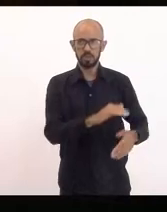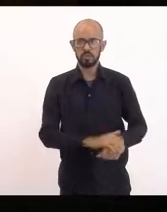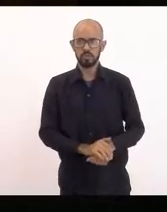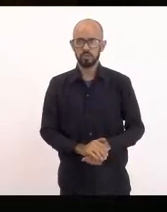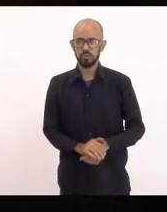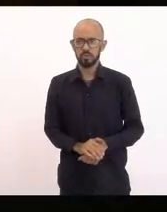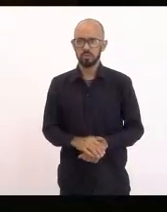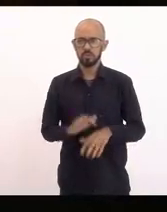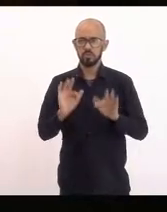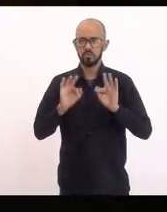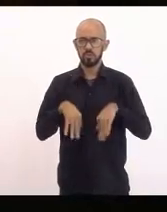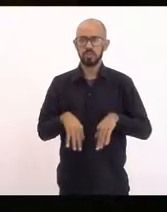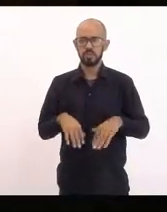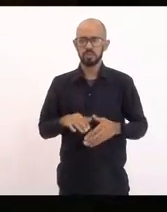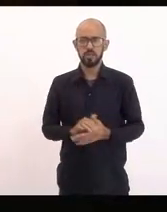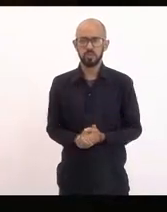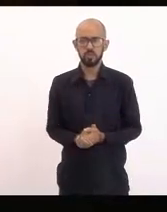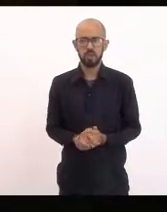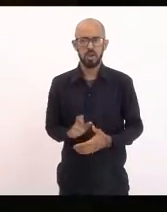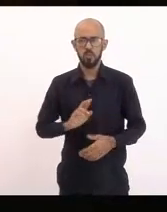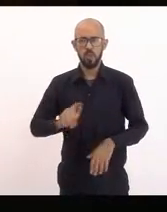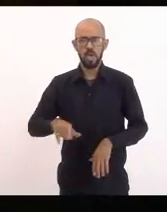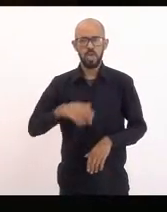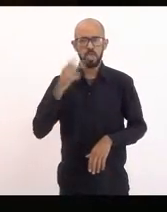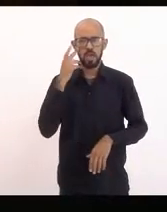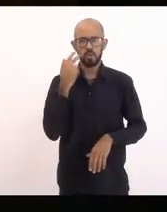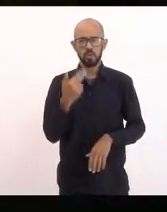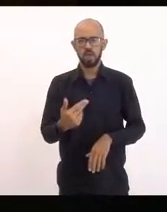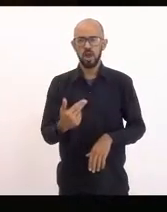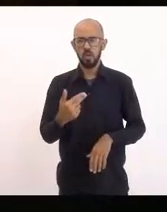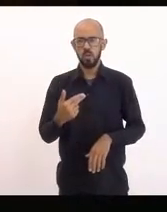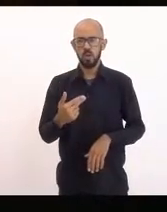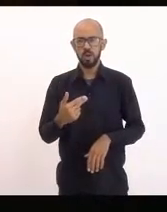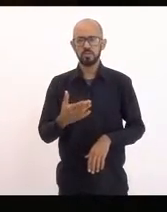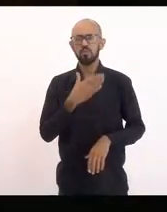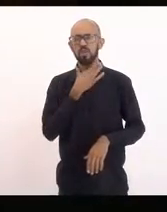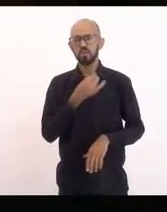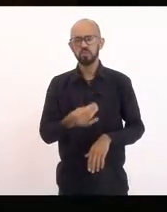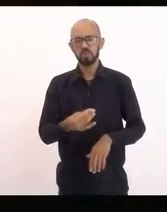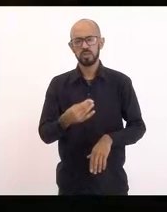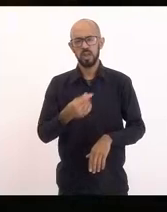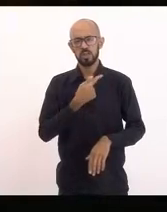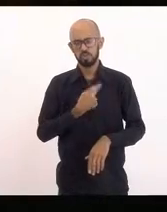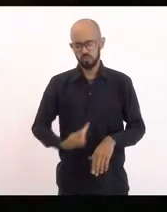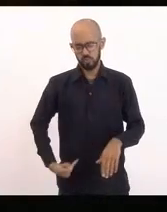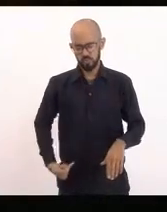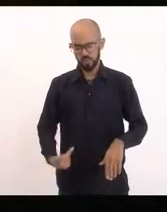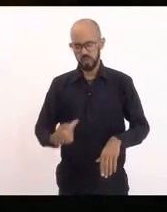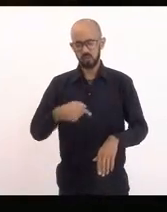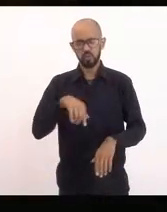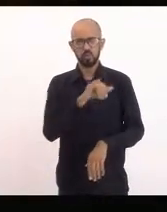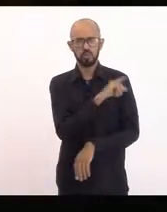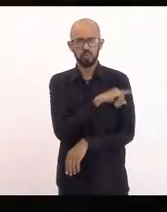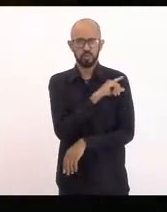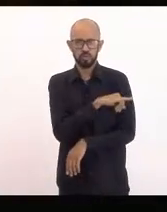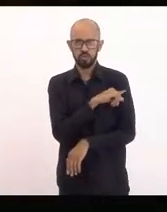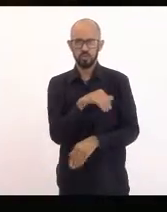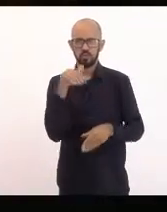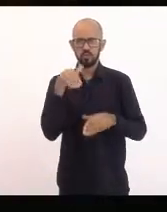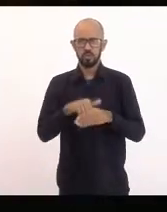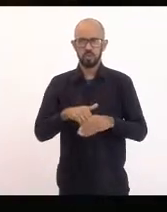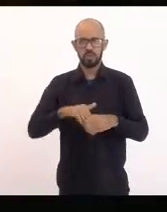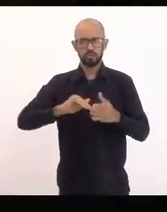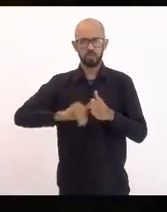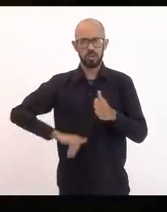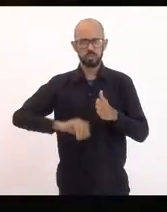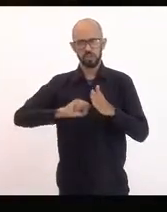senhor presidente, não é natural a hipocrisia do governador do estado do Rio de Janeiro. Votaremos pela derrubada